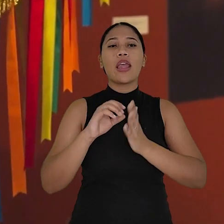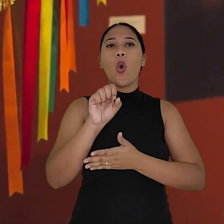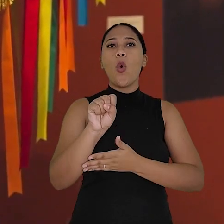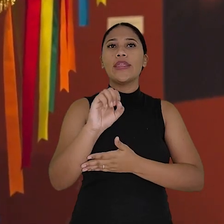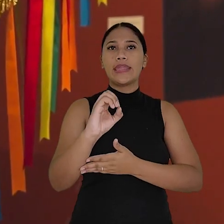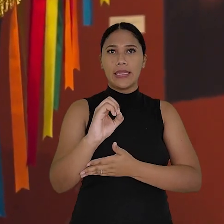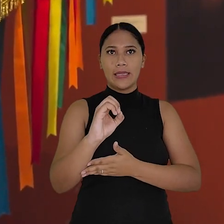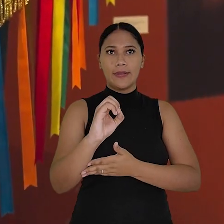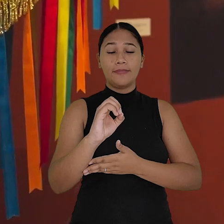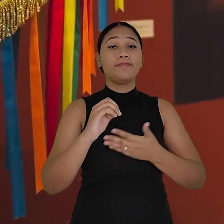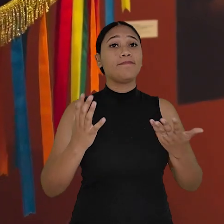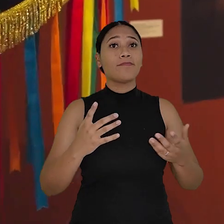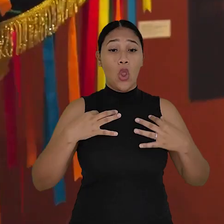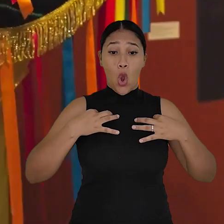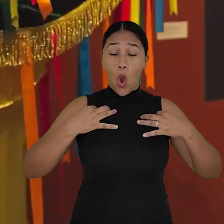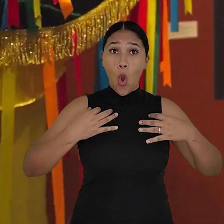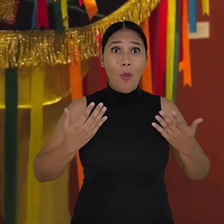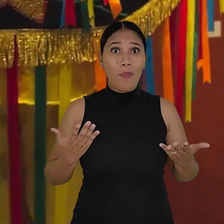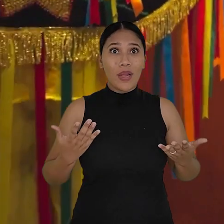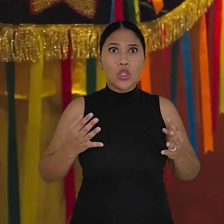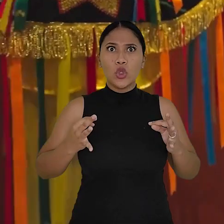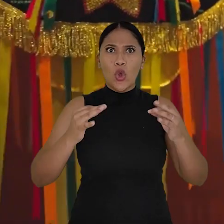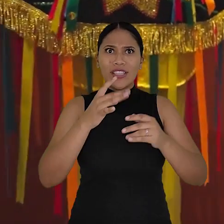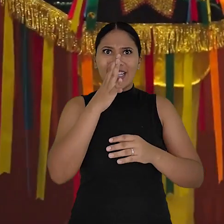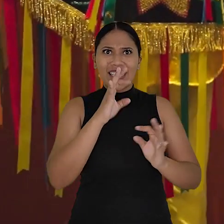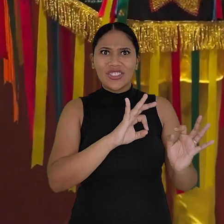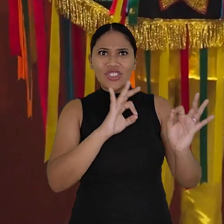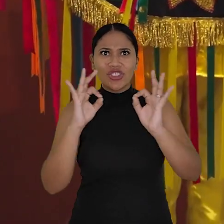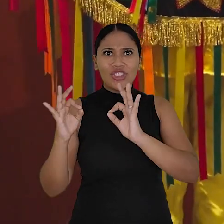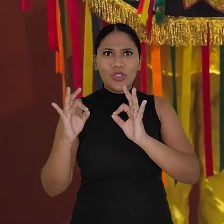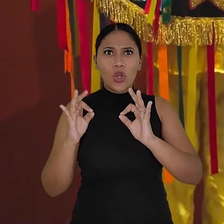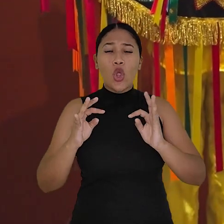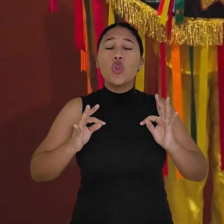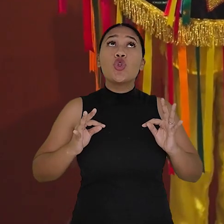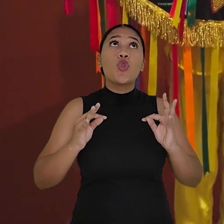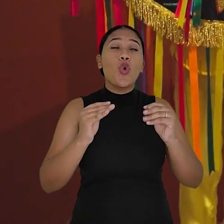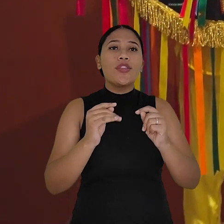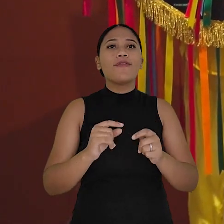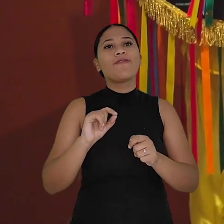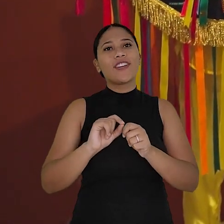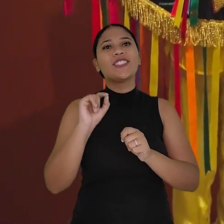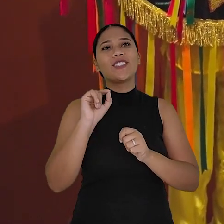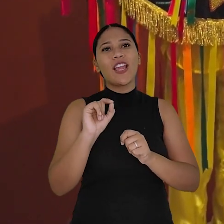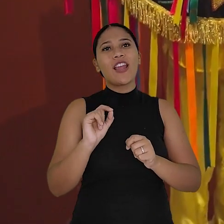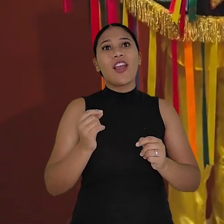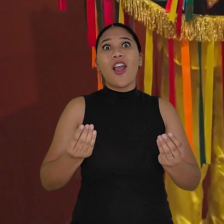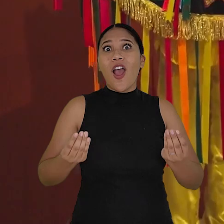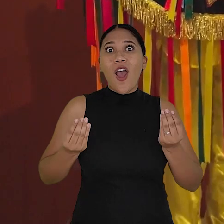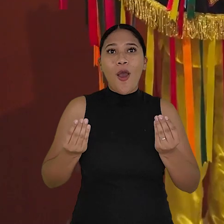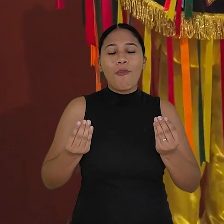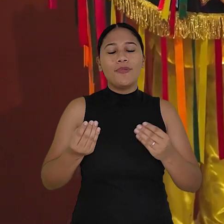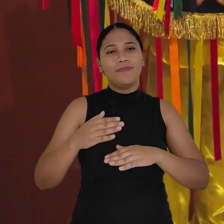80, tá? E essas roupas todas que vocês estão vendo aqui, todas elas foram